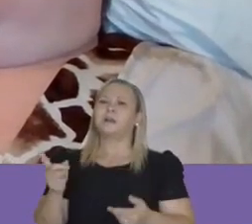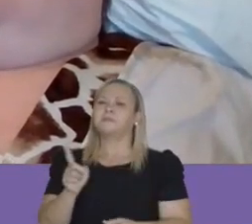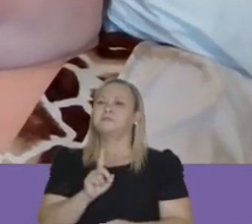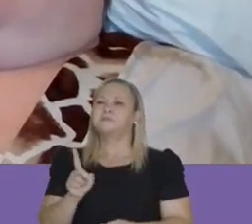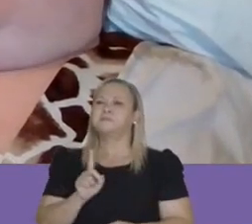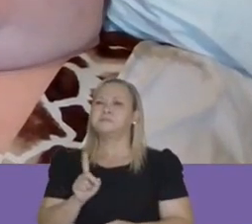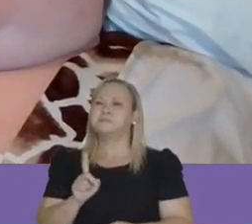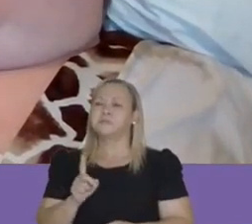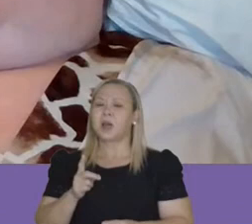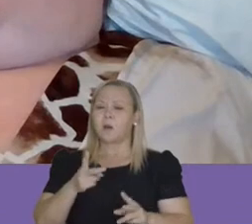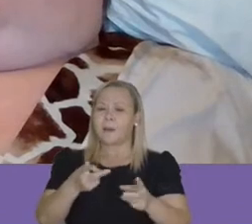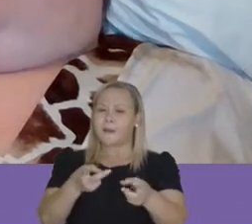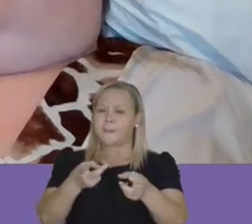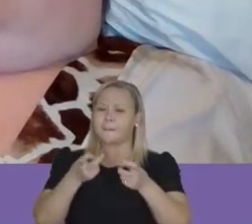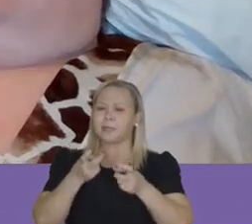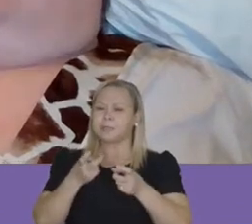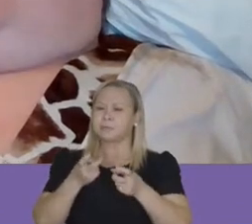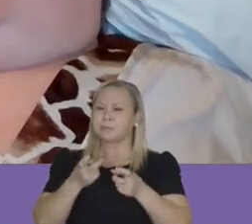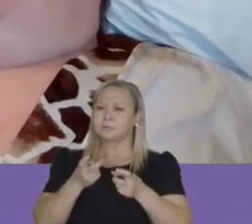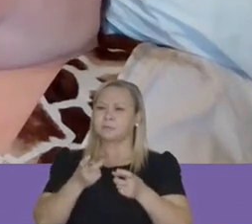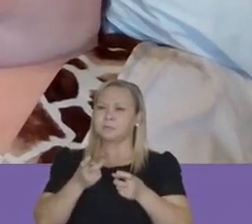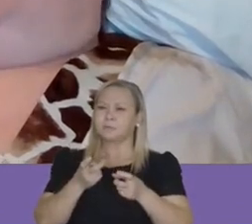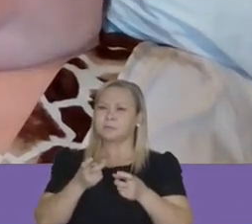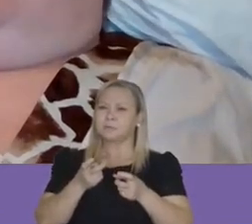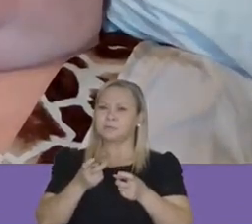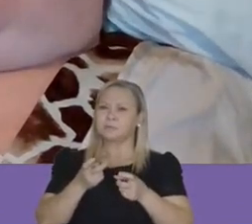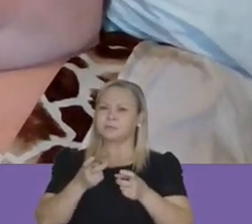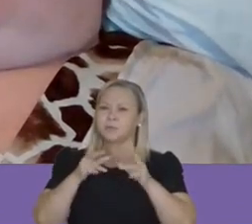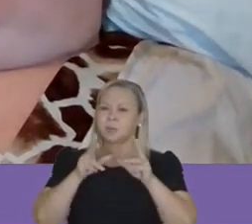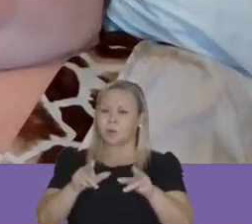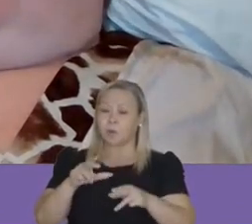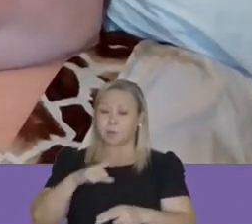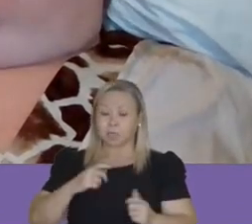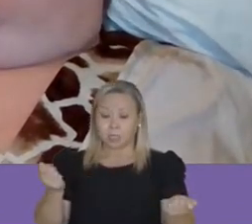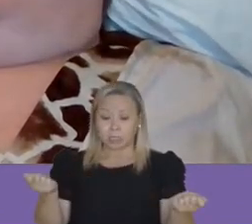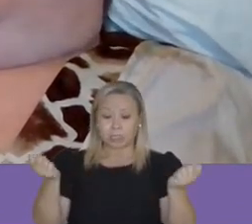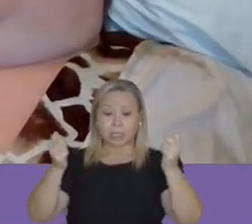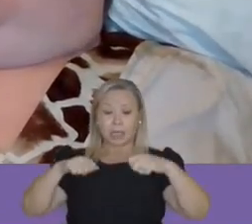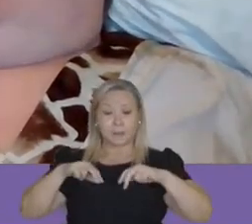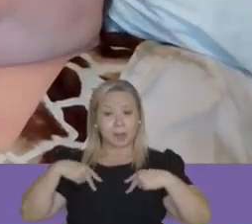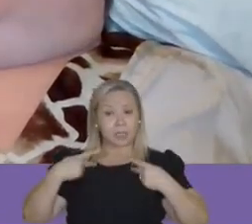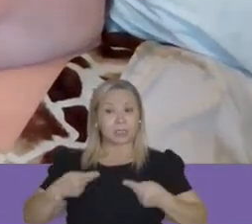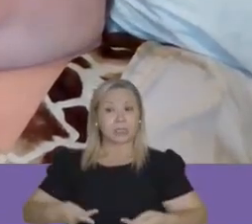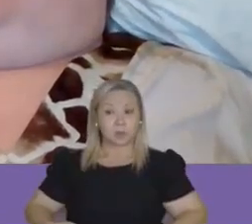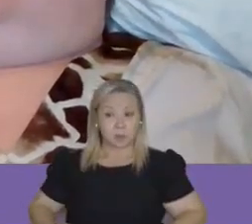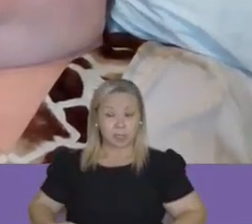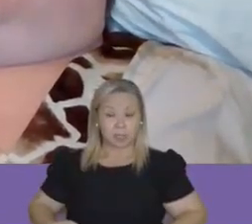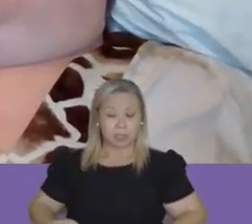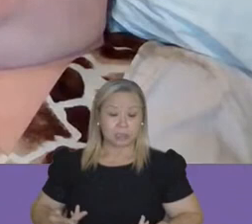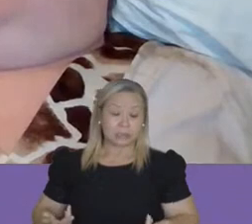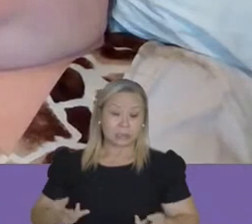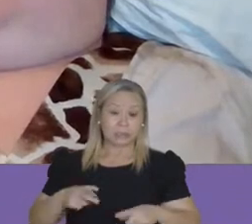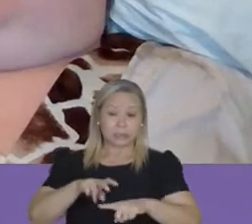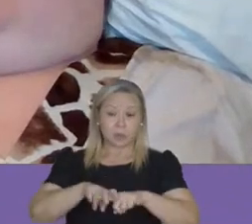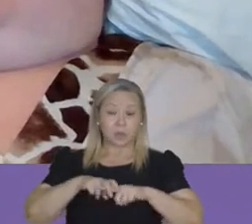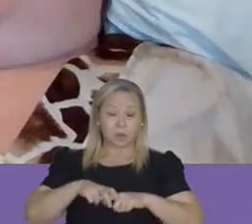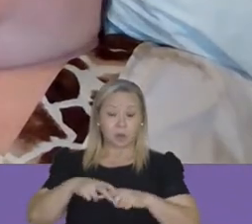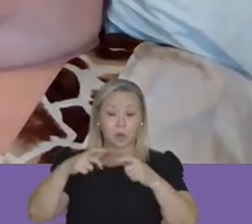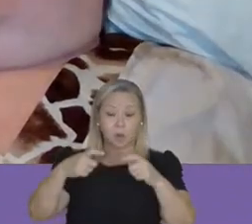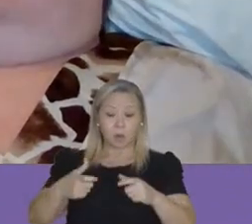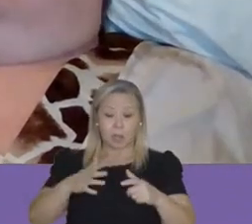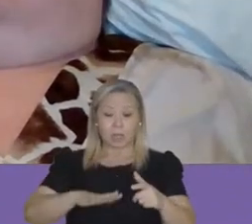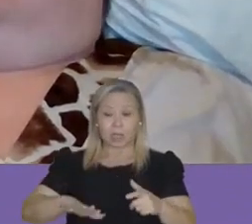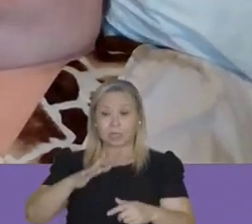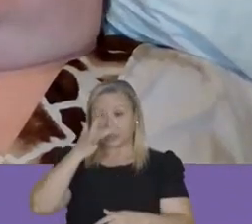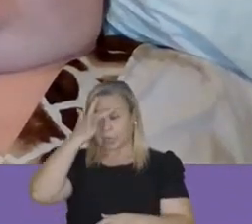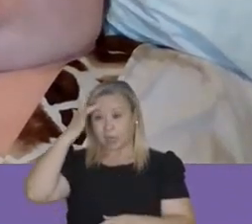não é vista como tendo as capacidades humanas e, portanto, o lugar dessa pessoa é